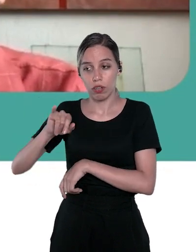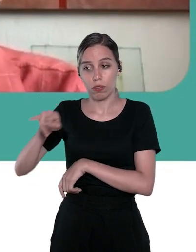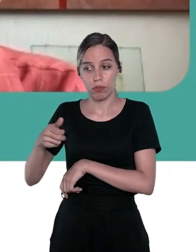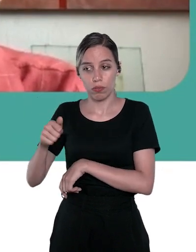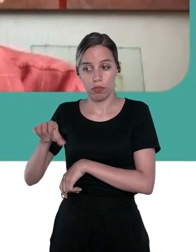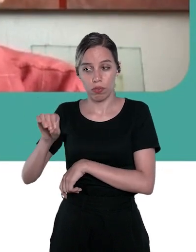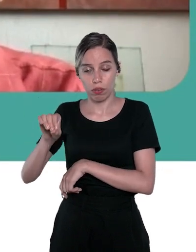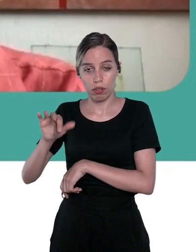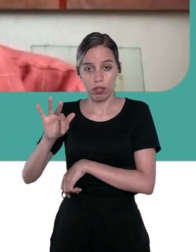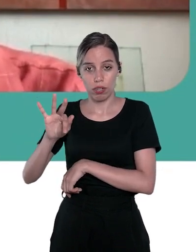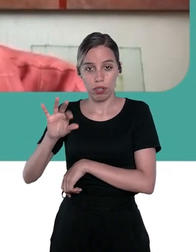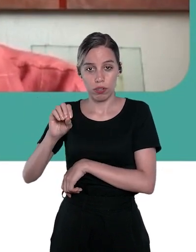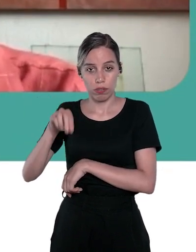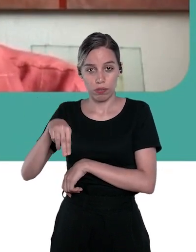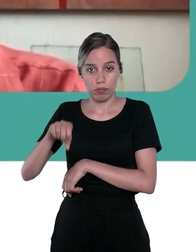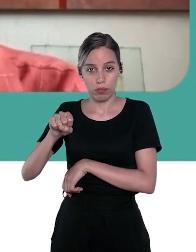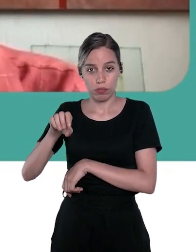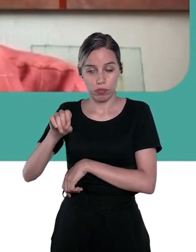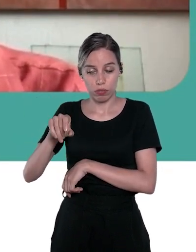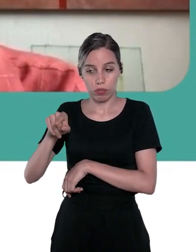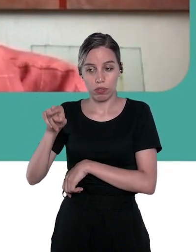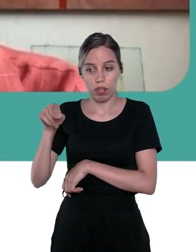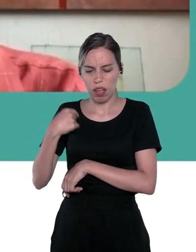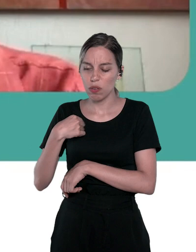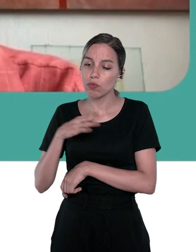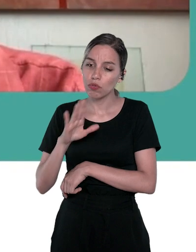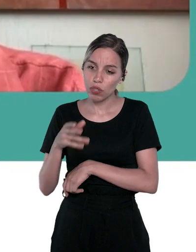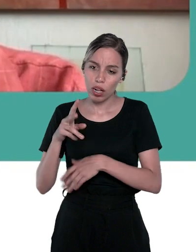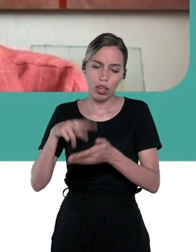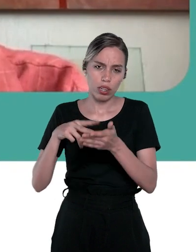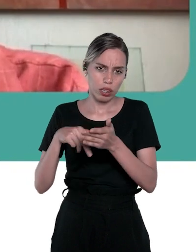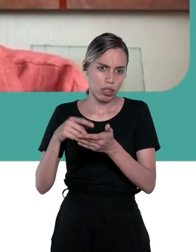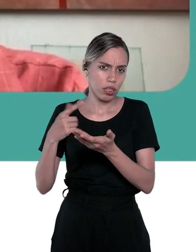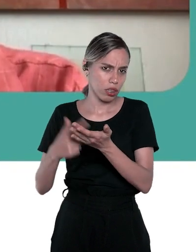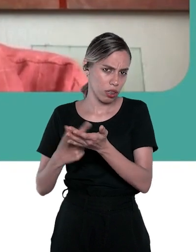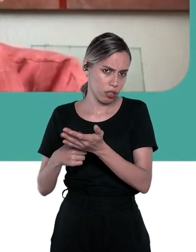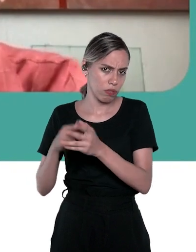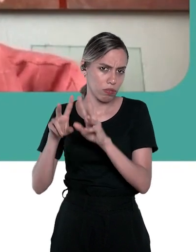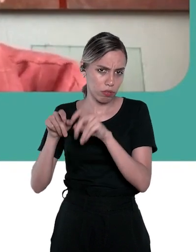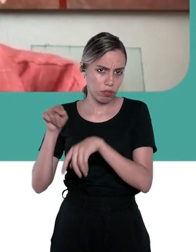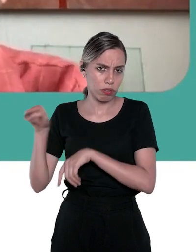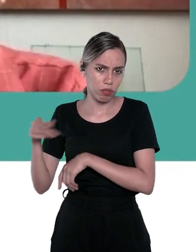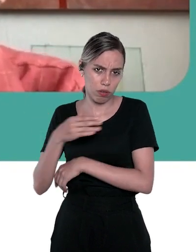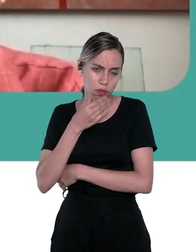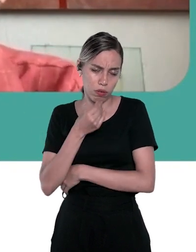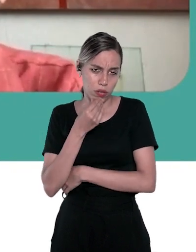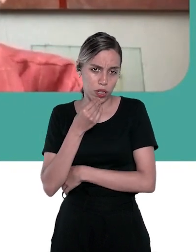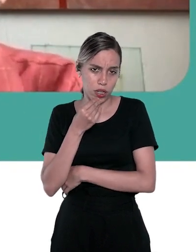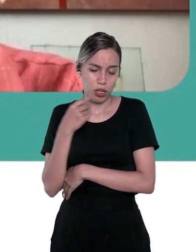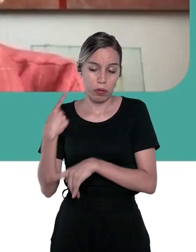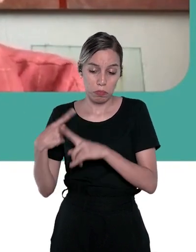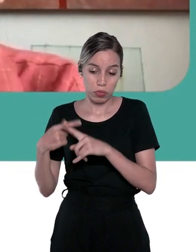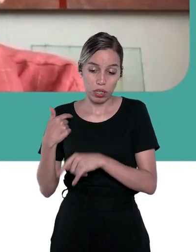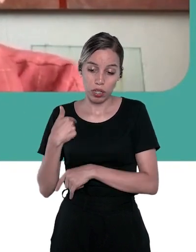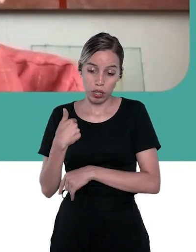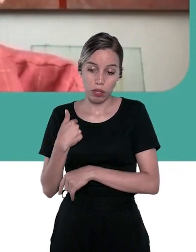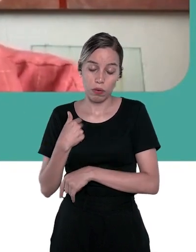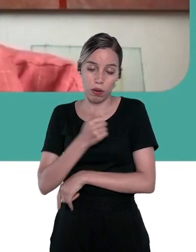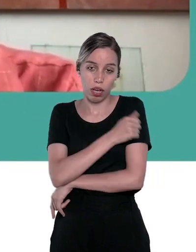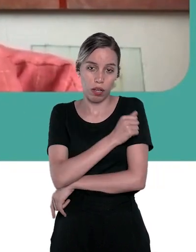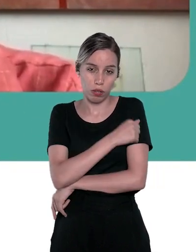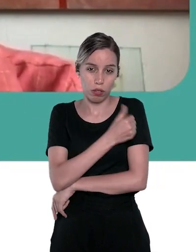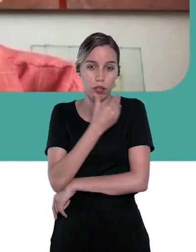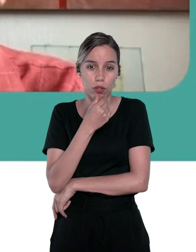livro foi fundamental, mas eu já conhecia esse livro, porque eu tinha sido aluno do Fernando, e